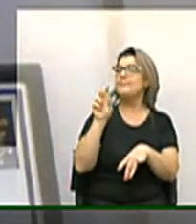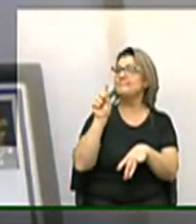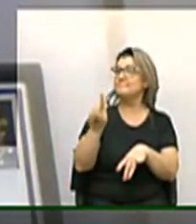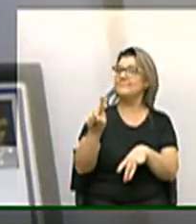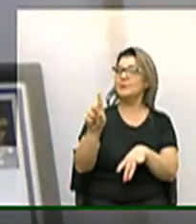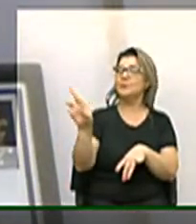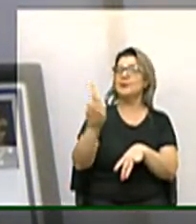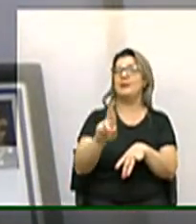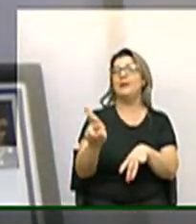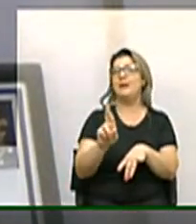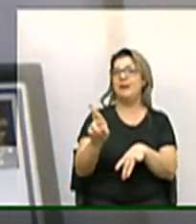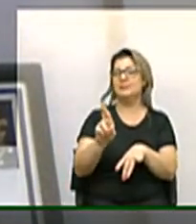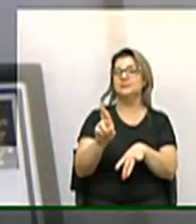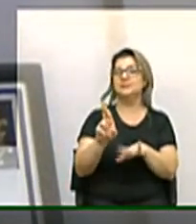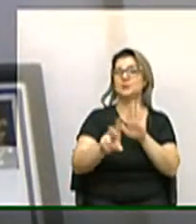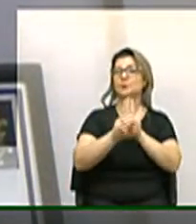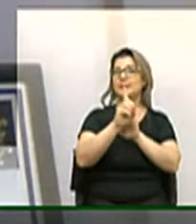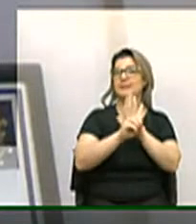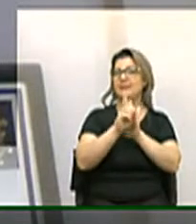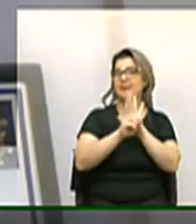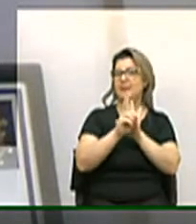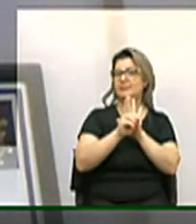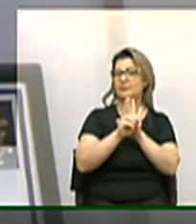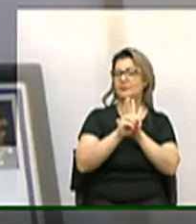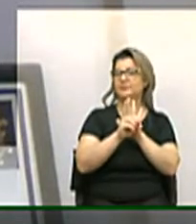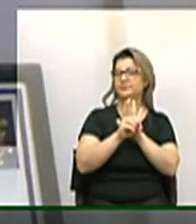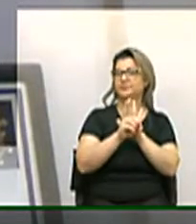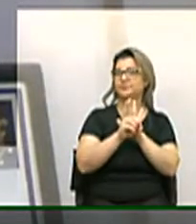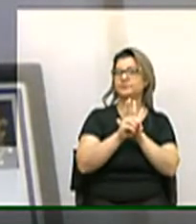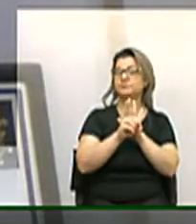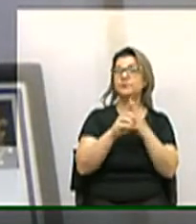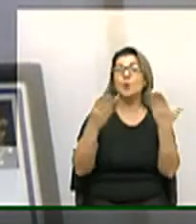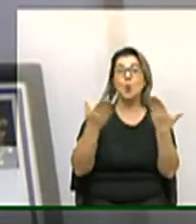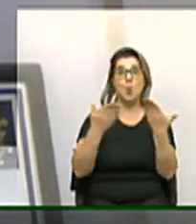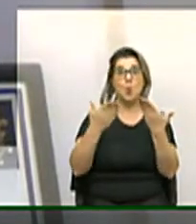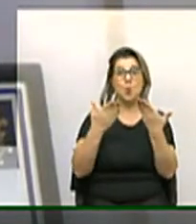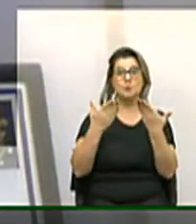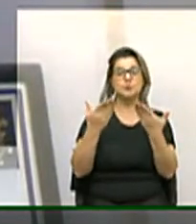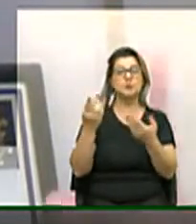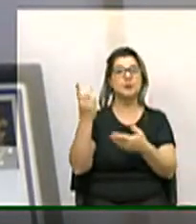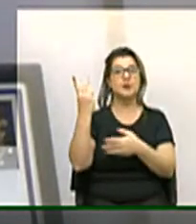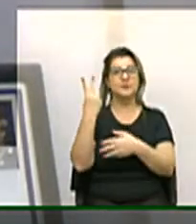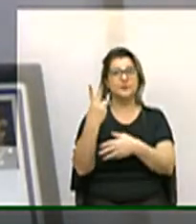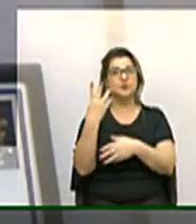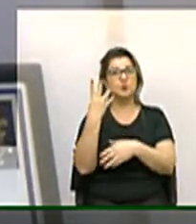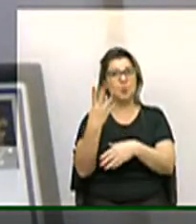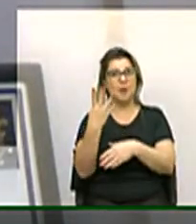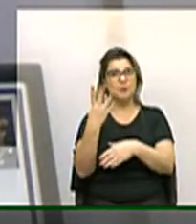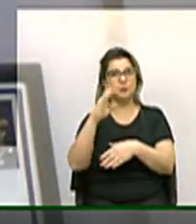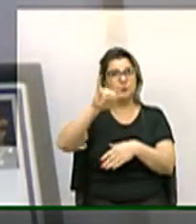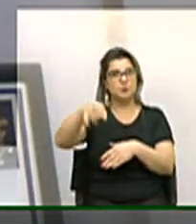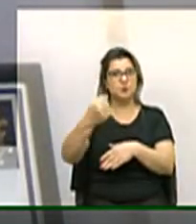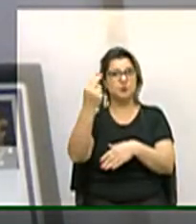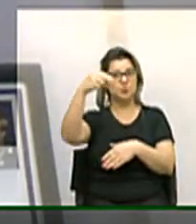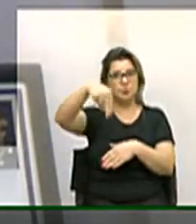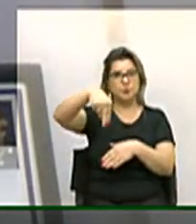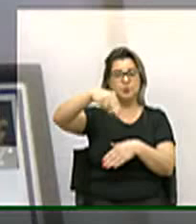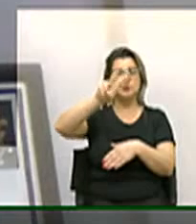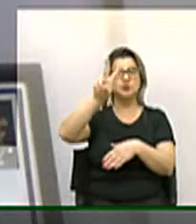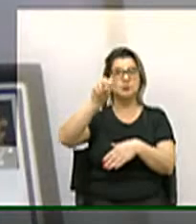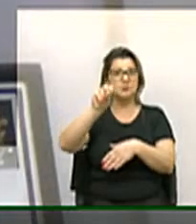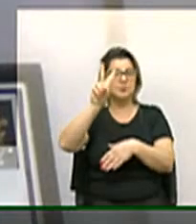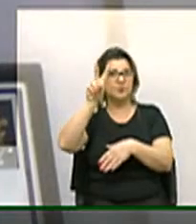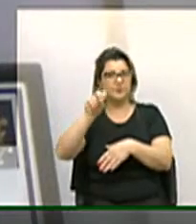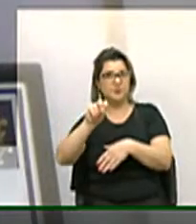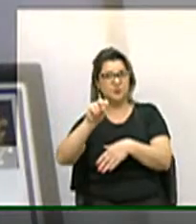bem, nós estamos hoje no dia 24 de junho de 2020, 60 dias depois. E até